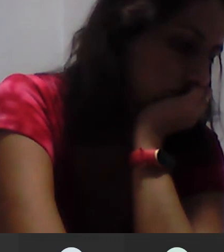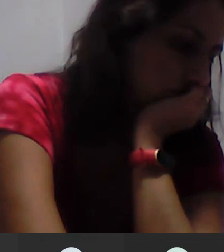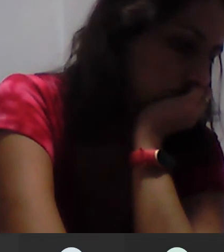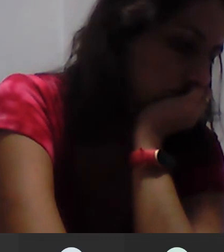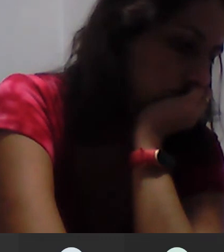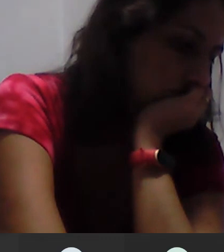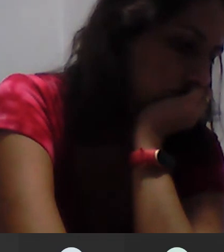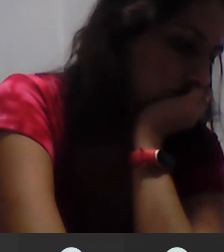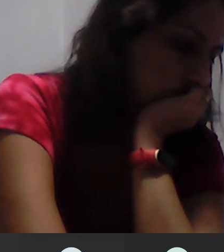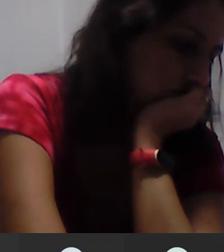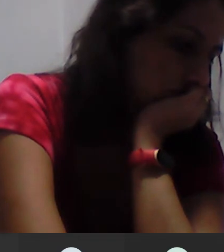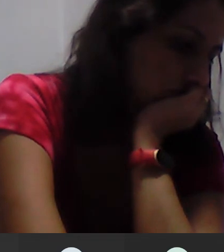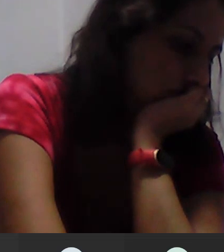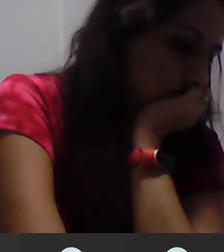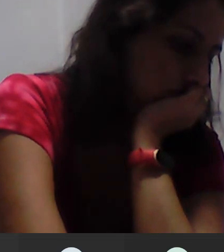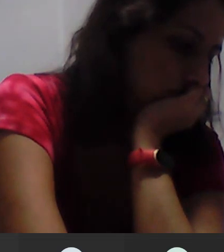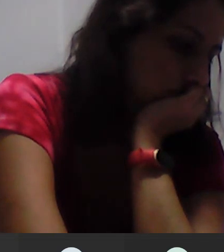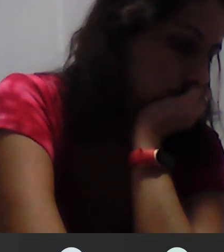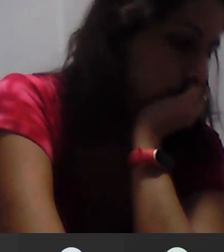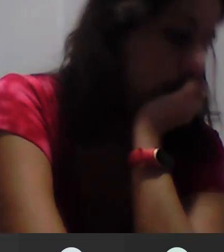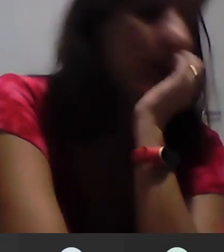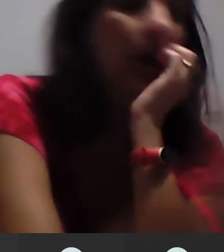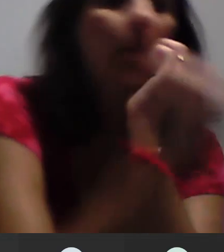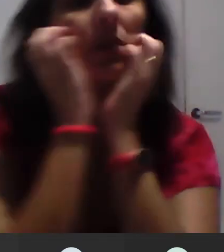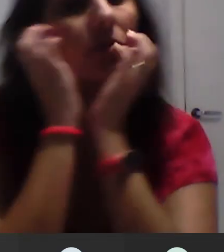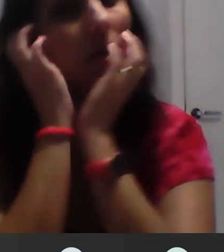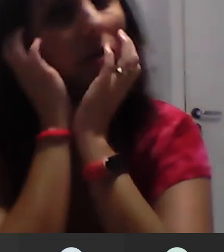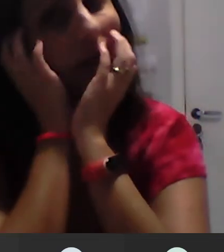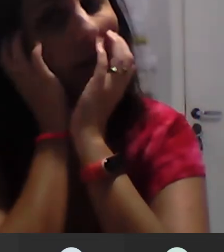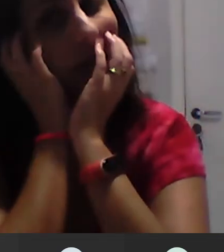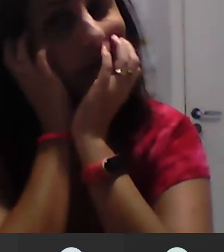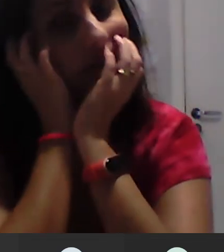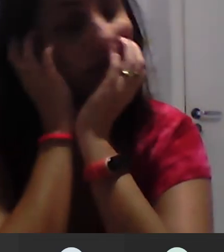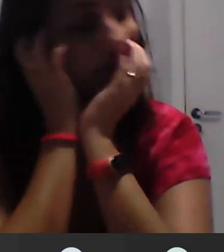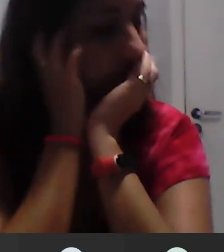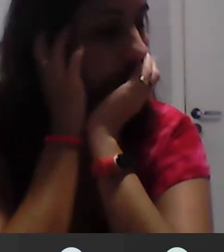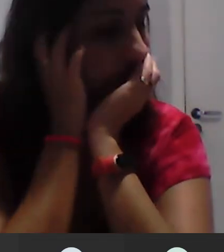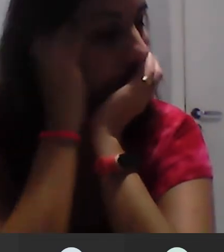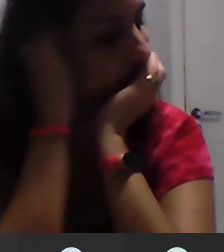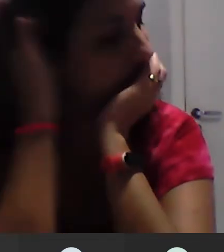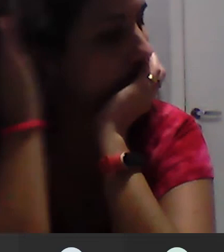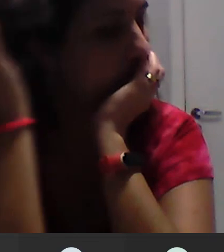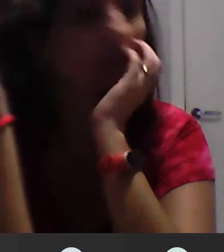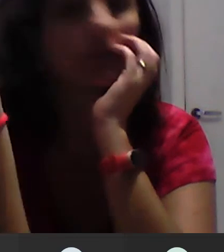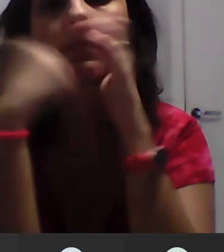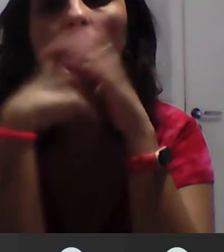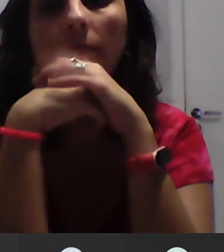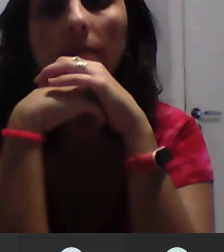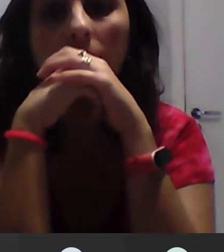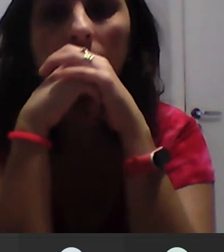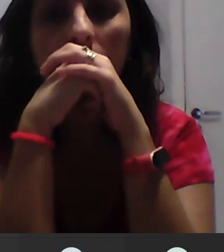mas às vezes na casa da gente, a gente não tem esse tipo de rotatividade, né, e acaba